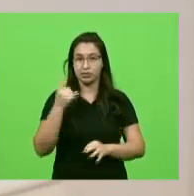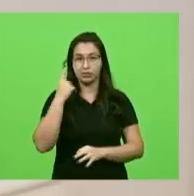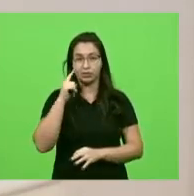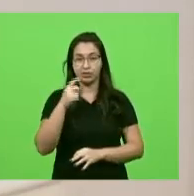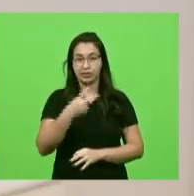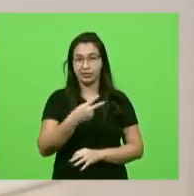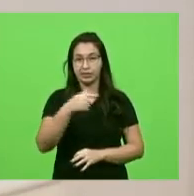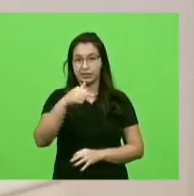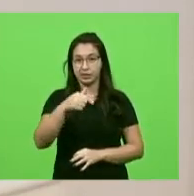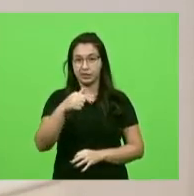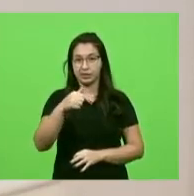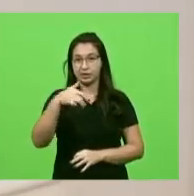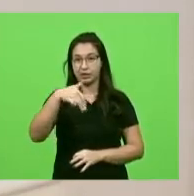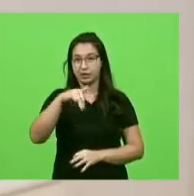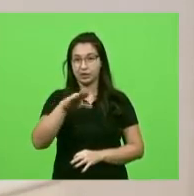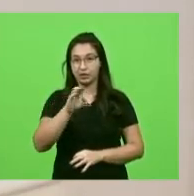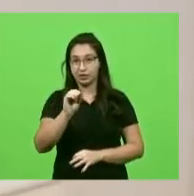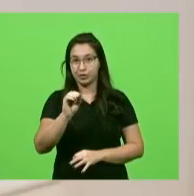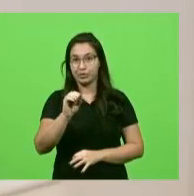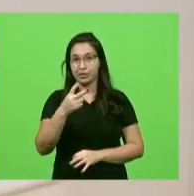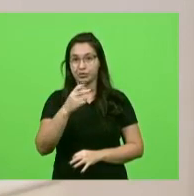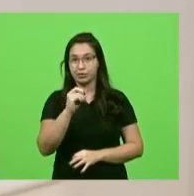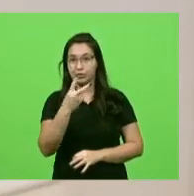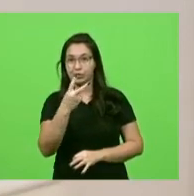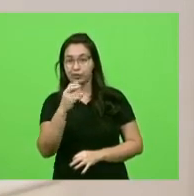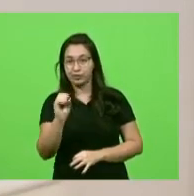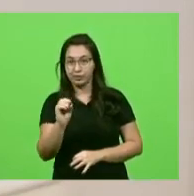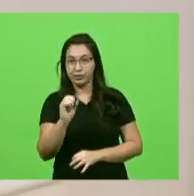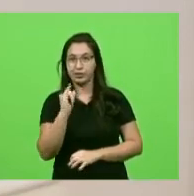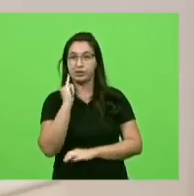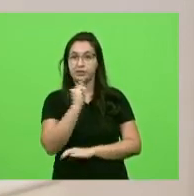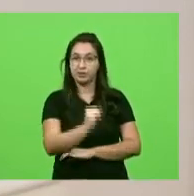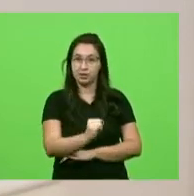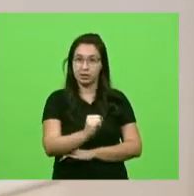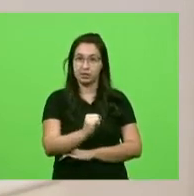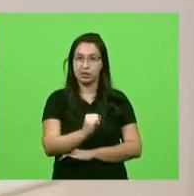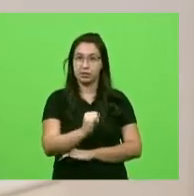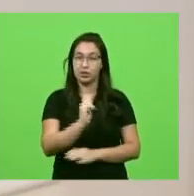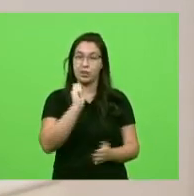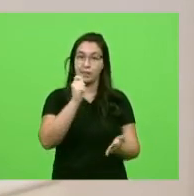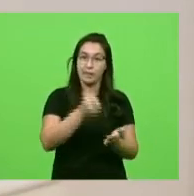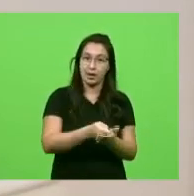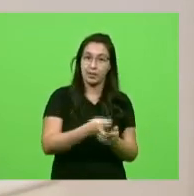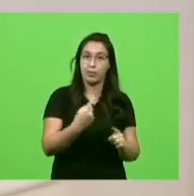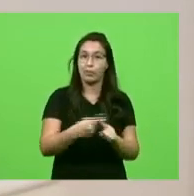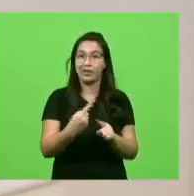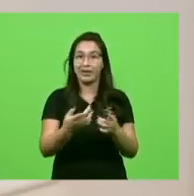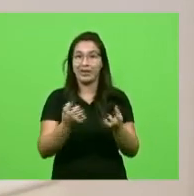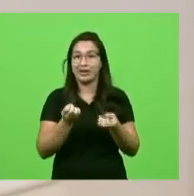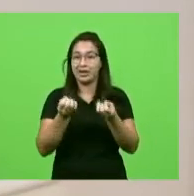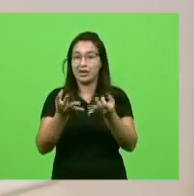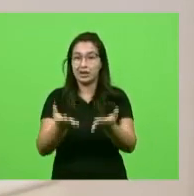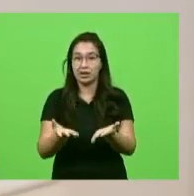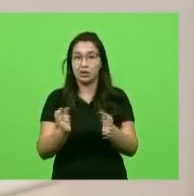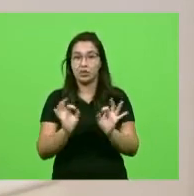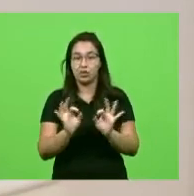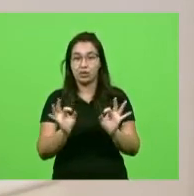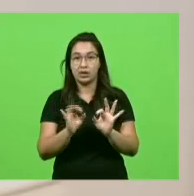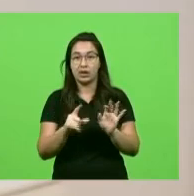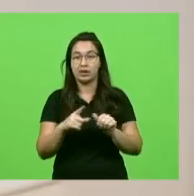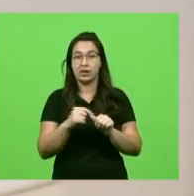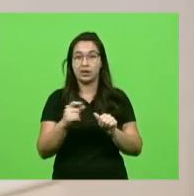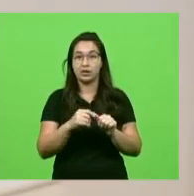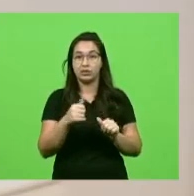27/4/2020, indicando, abre aspas, penalidade de multa por não entrega, conforme artigo 110.2 e também